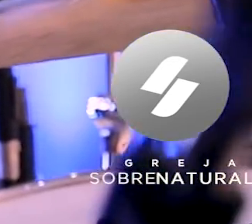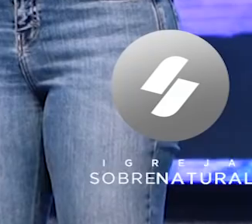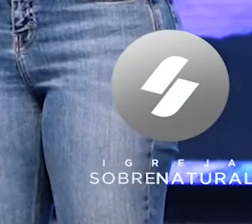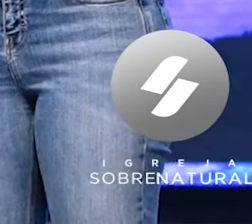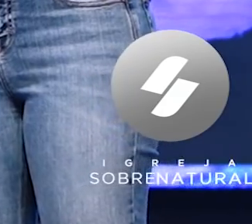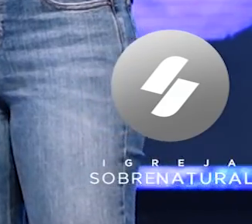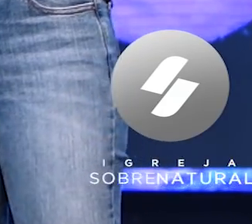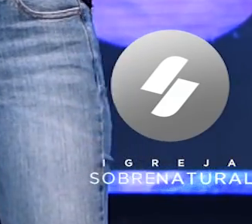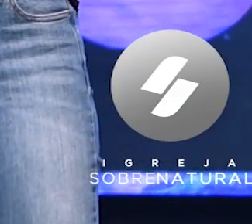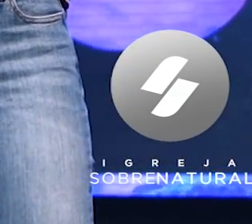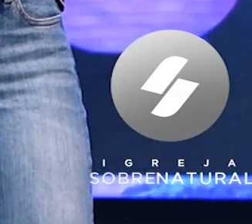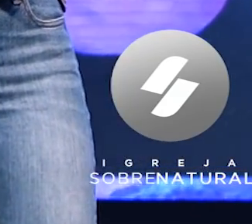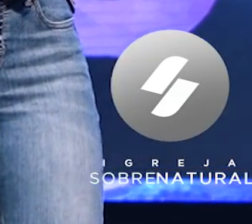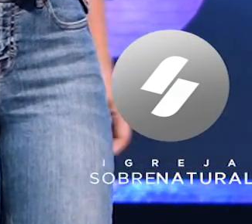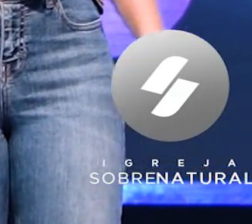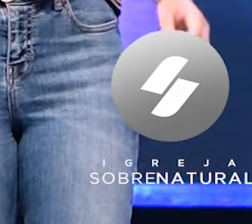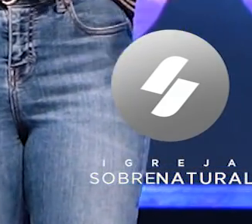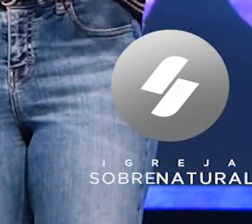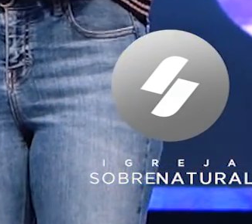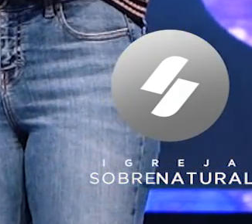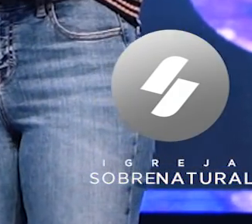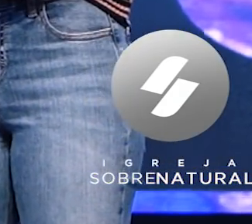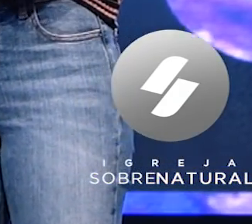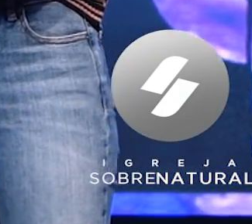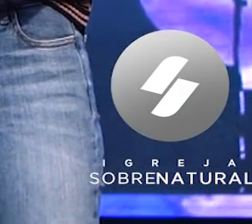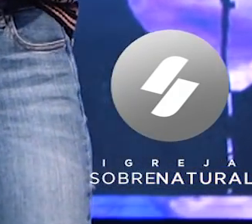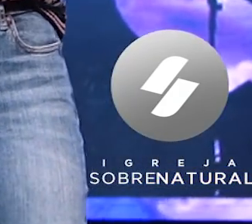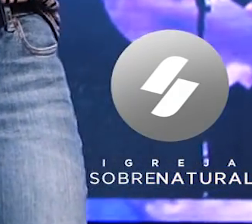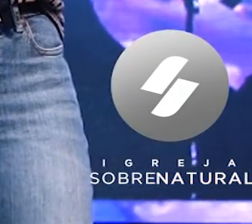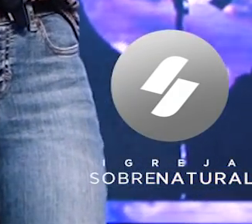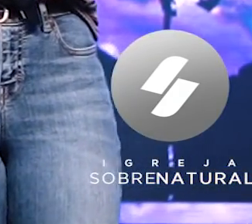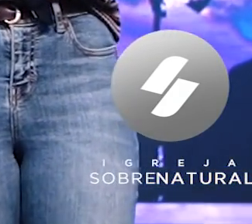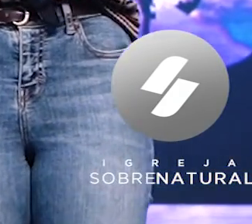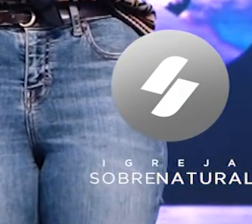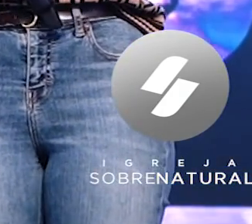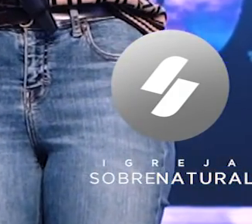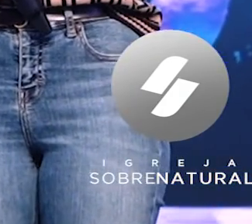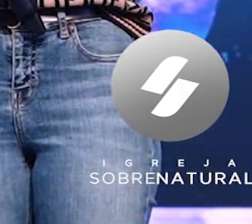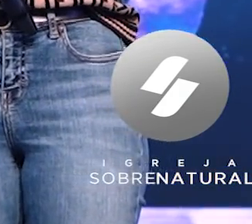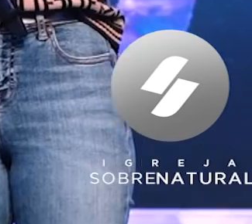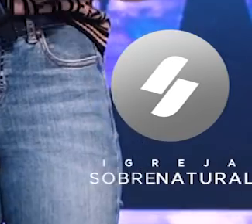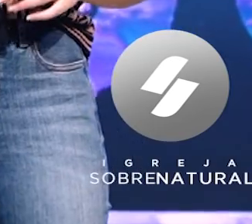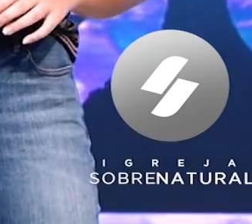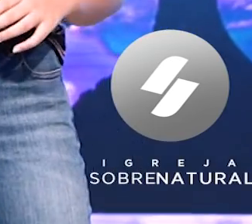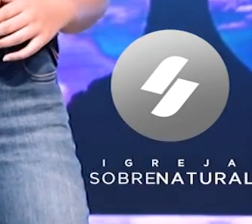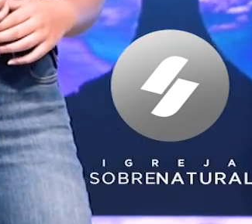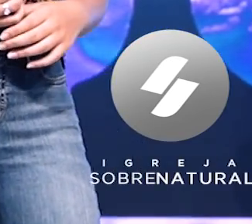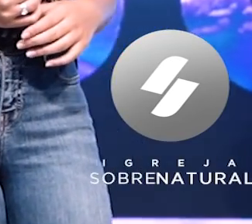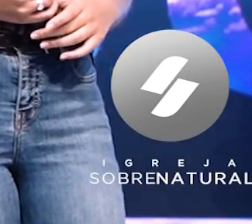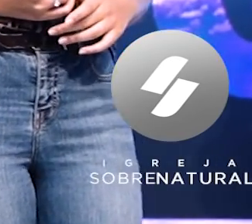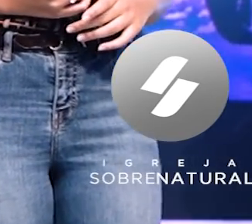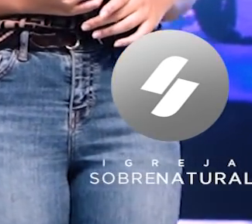a jesus toda glória somente a ti